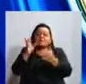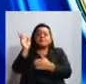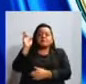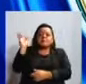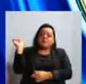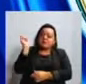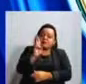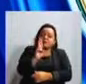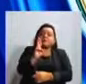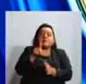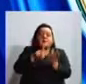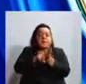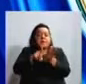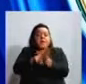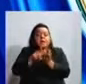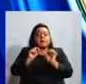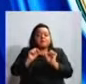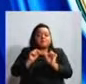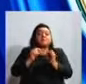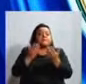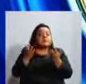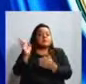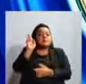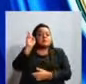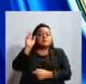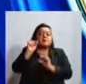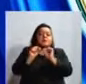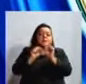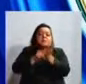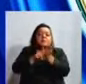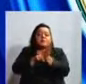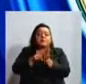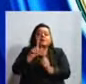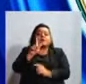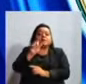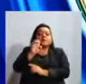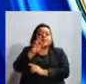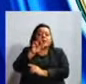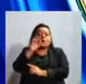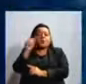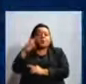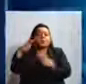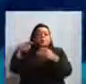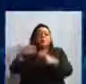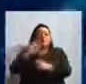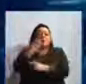30 segundos. Quem faz o seu questionamento é o seu Geraldo, do bairro Igarapé.